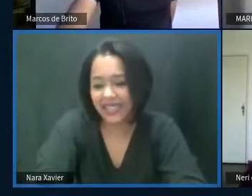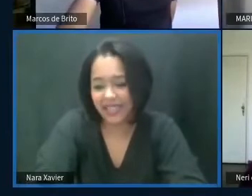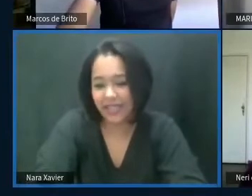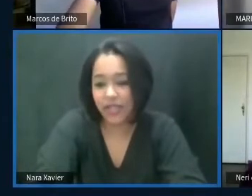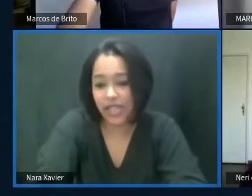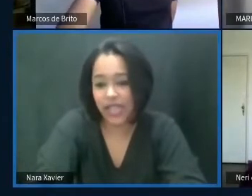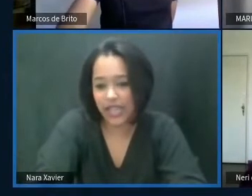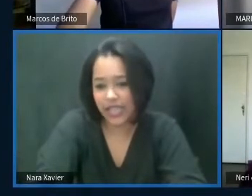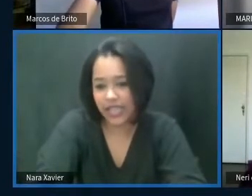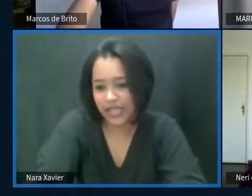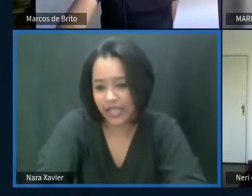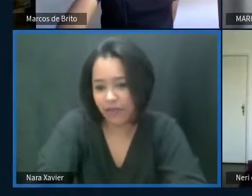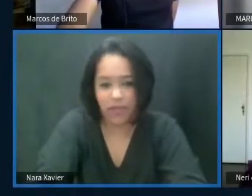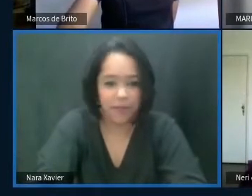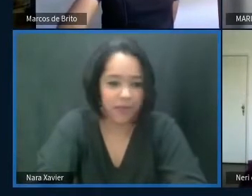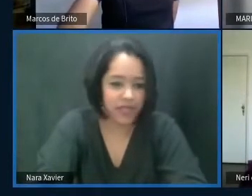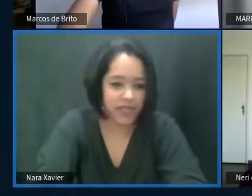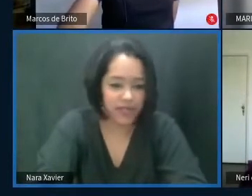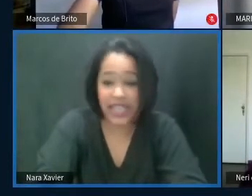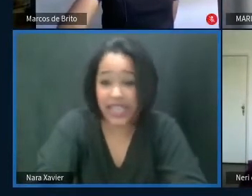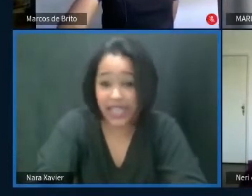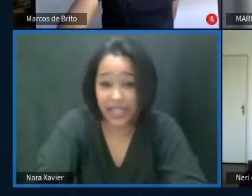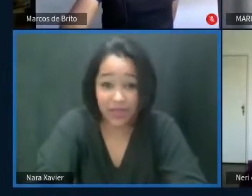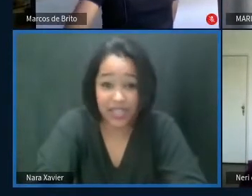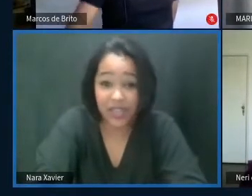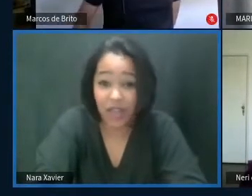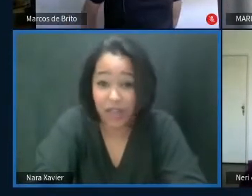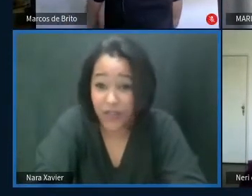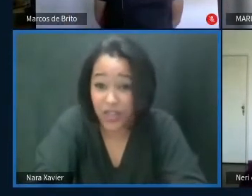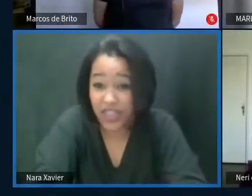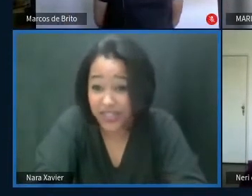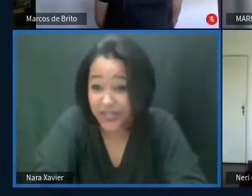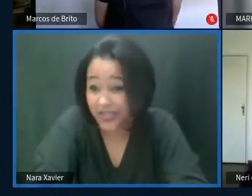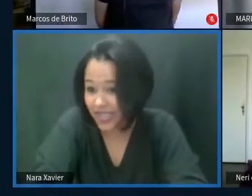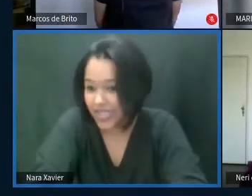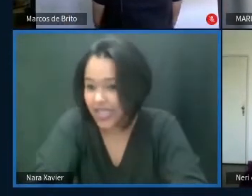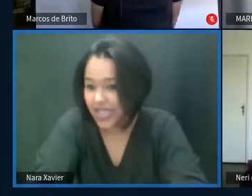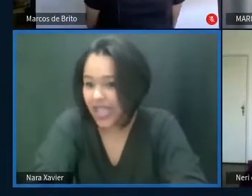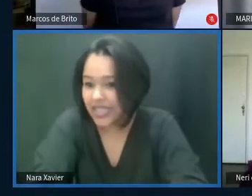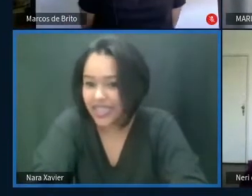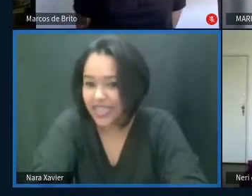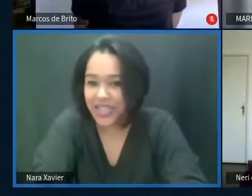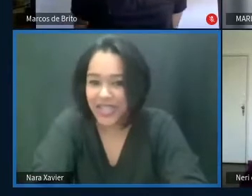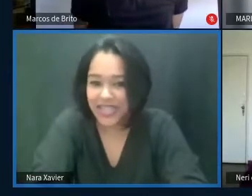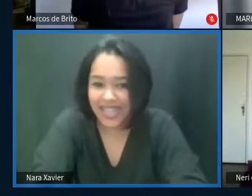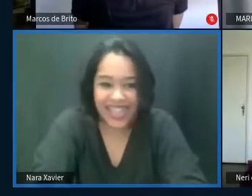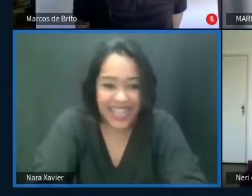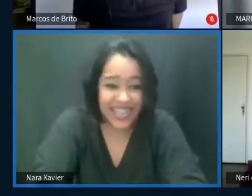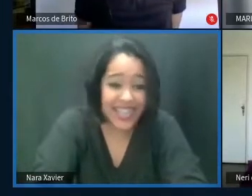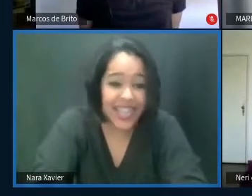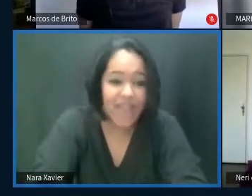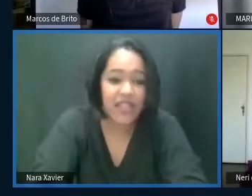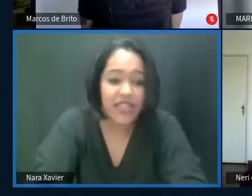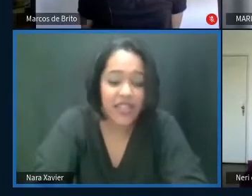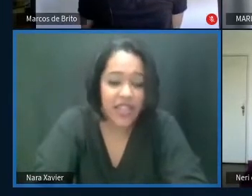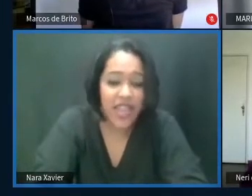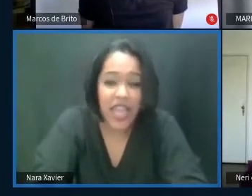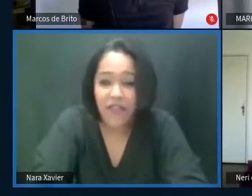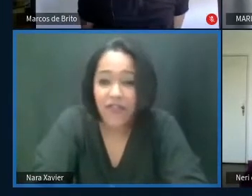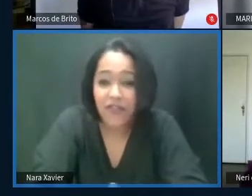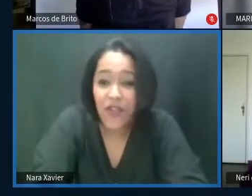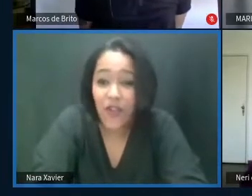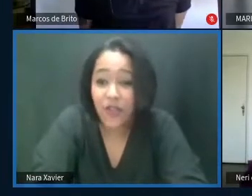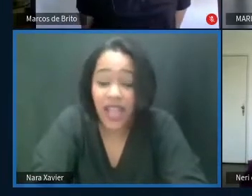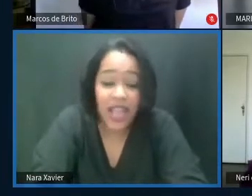É isso, Lira. Eu tenho que agradecer. Vou contar para vocês um segredo enquanto eles estão lá fofocando. Assim que eu entrei, conta. Eu falei